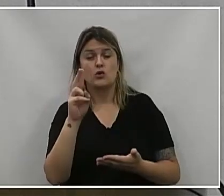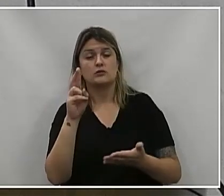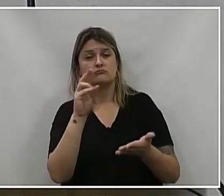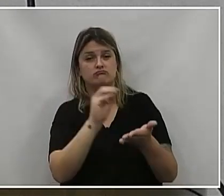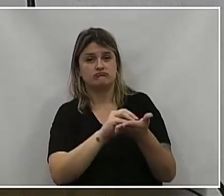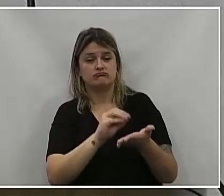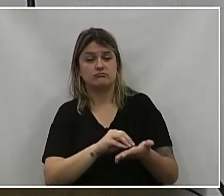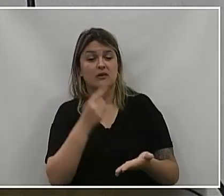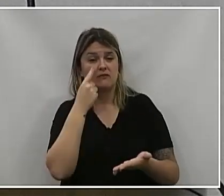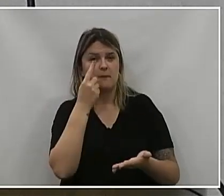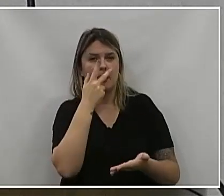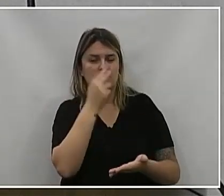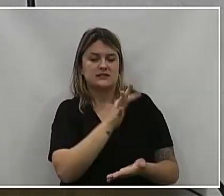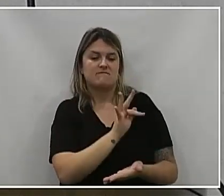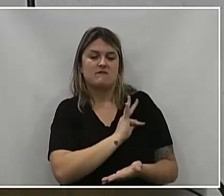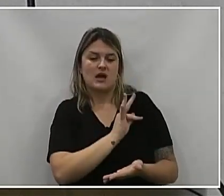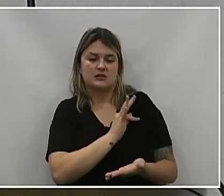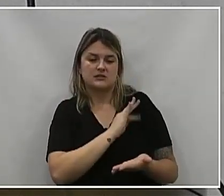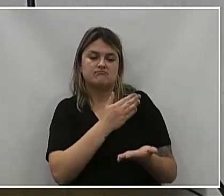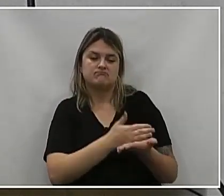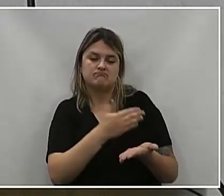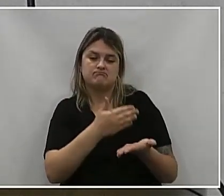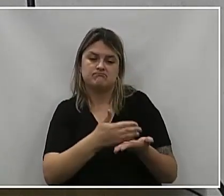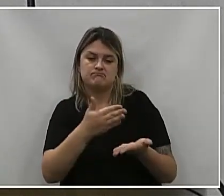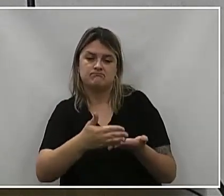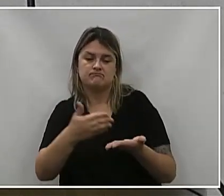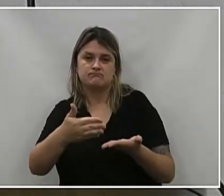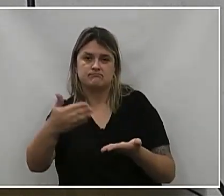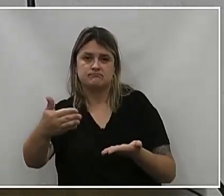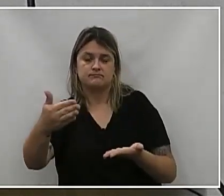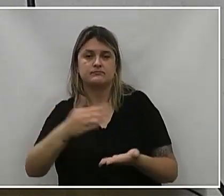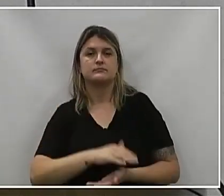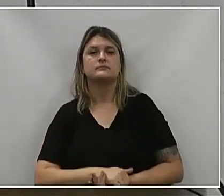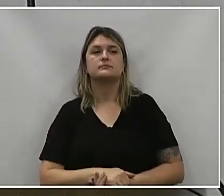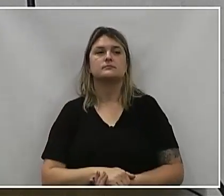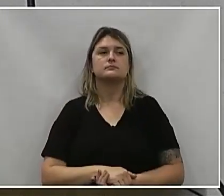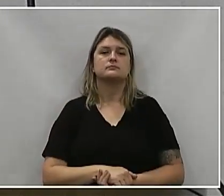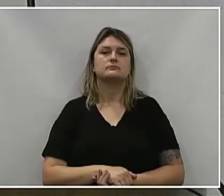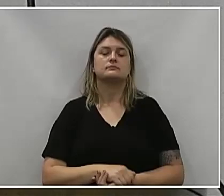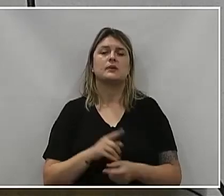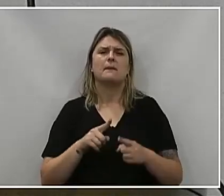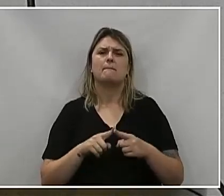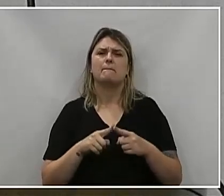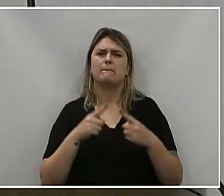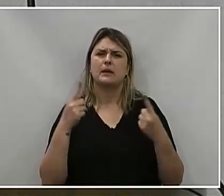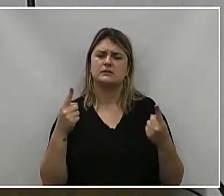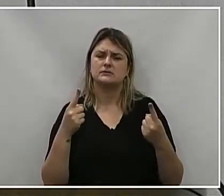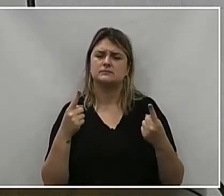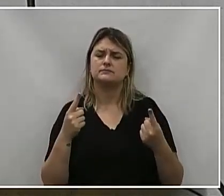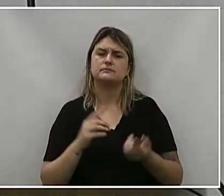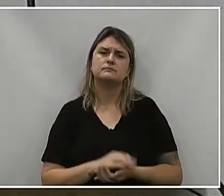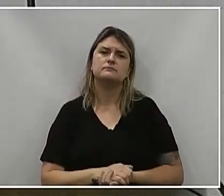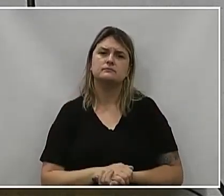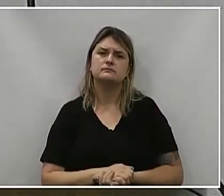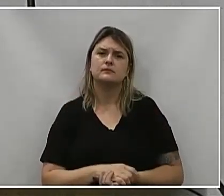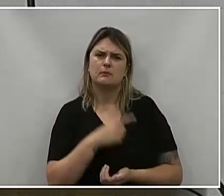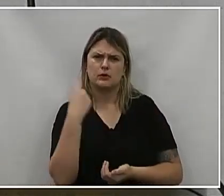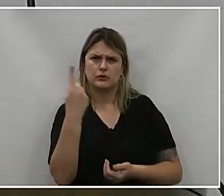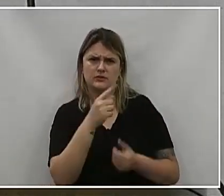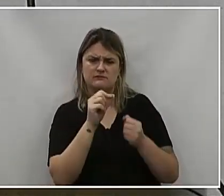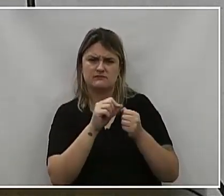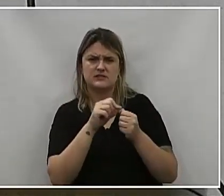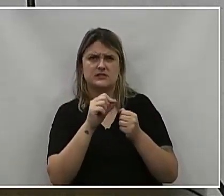estavam previstos na contratação. Tá? Esses são os valores nominais. Mas, e para a gente